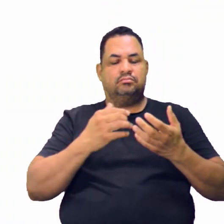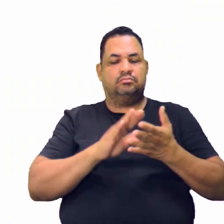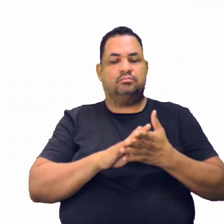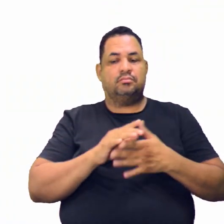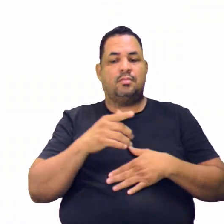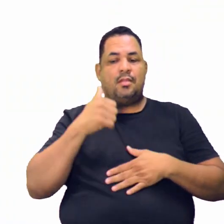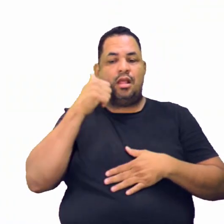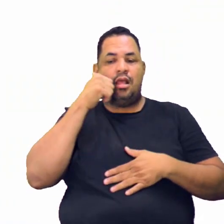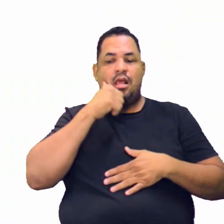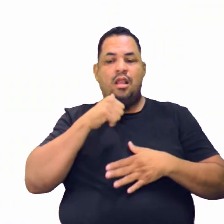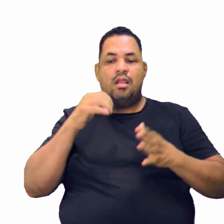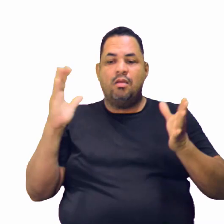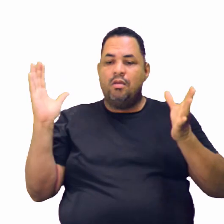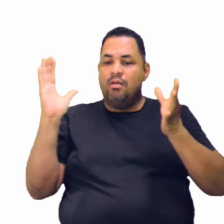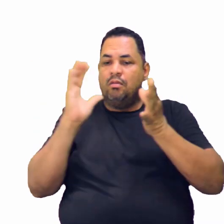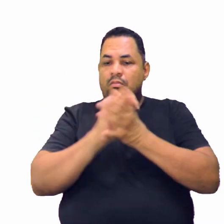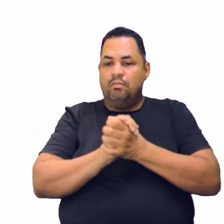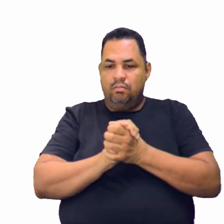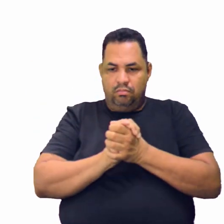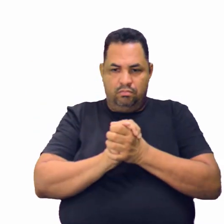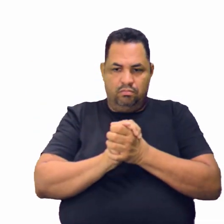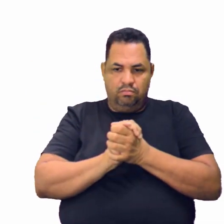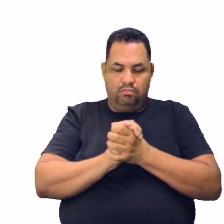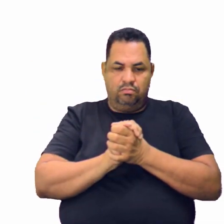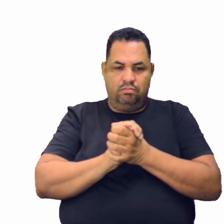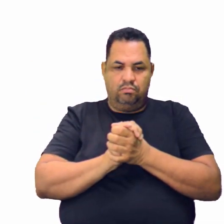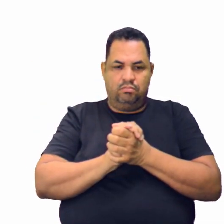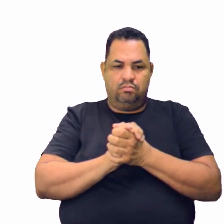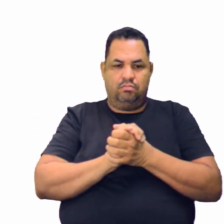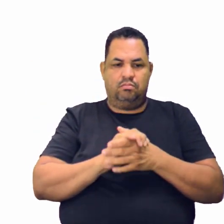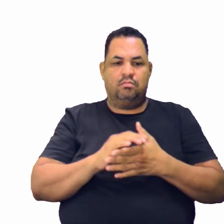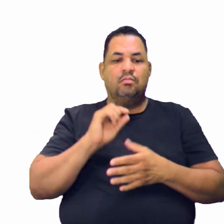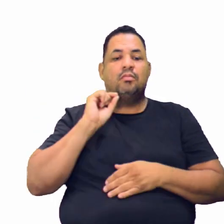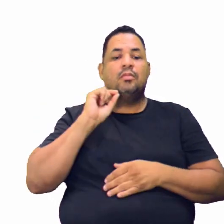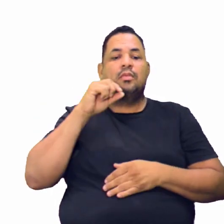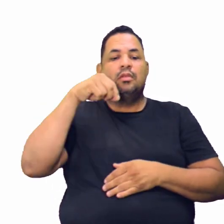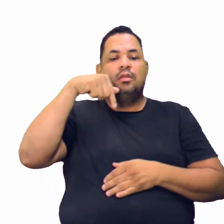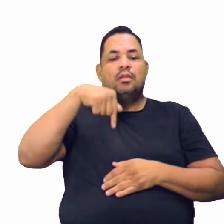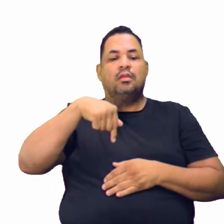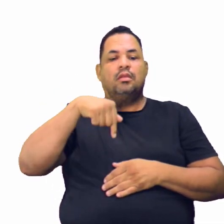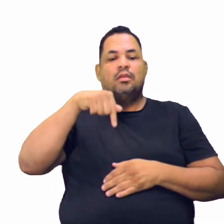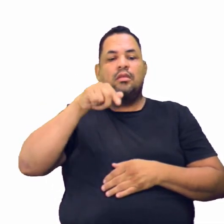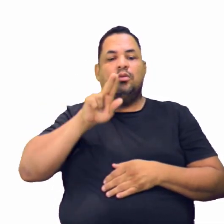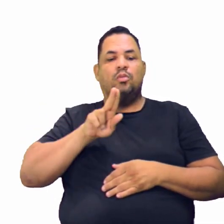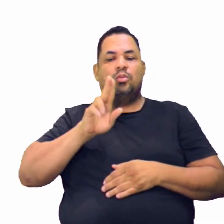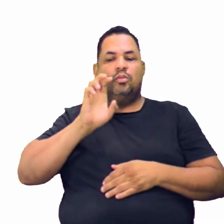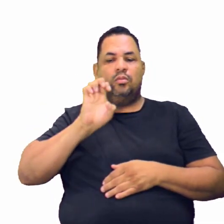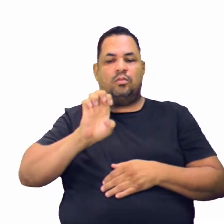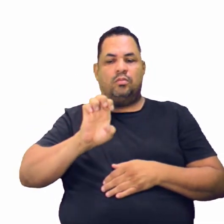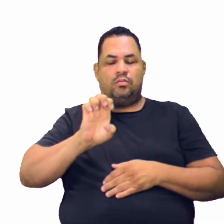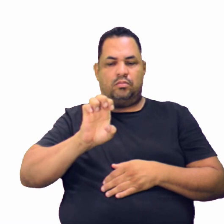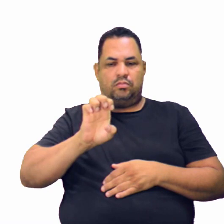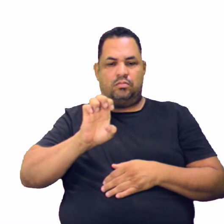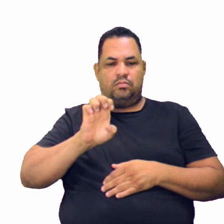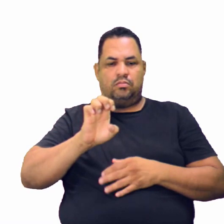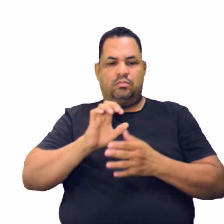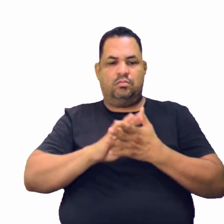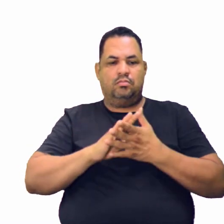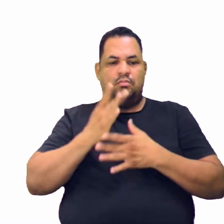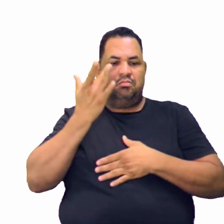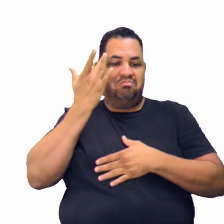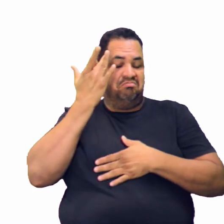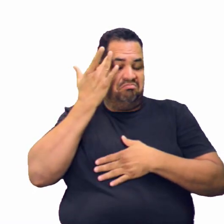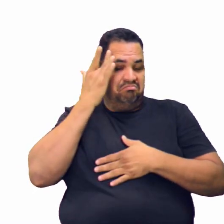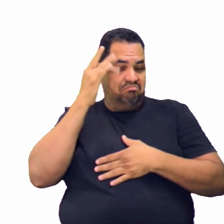se case. É necessário que, olha aqui o quezinho, né, de conjunção integrante. Eu não